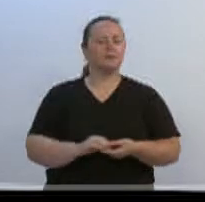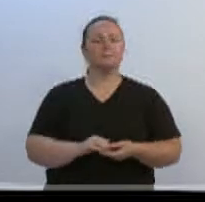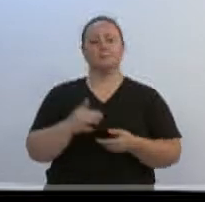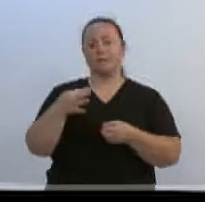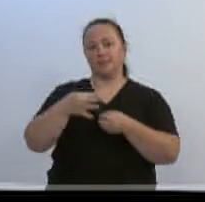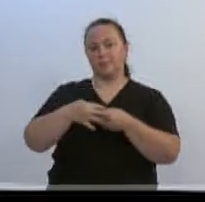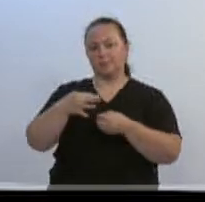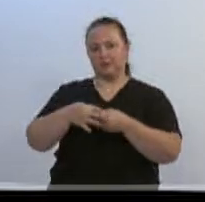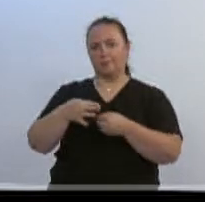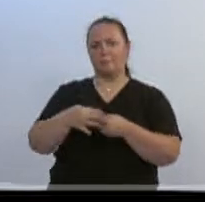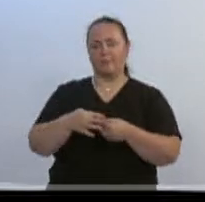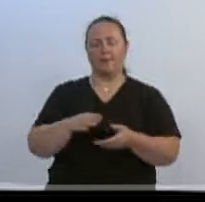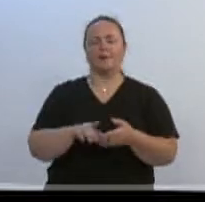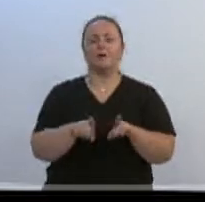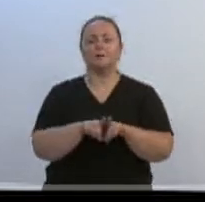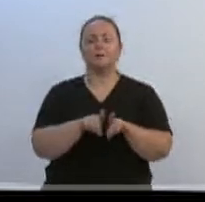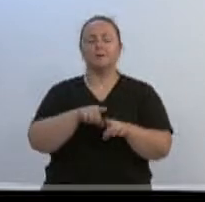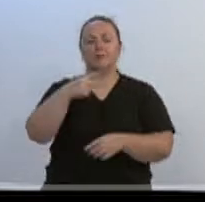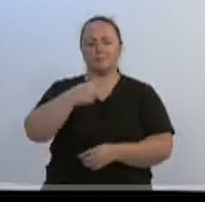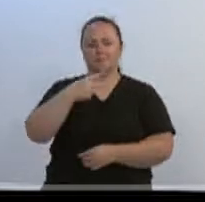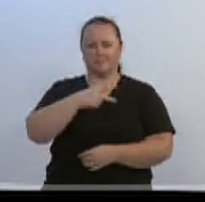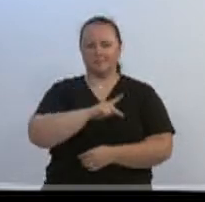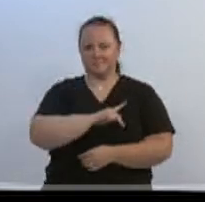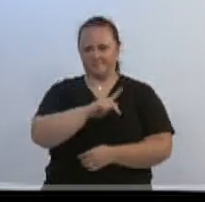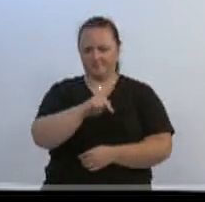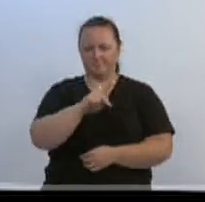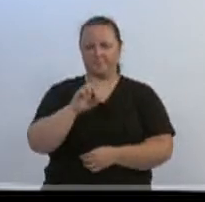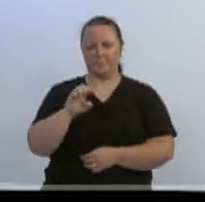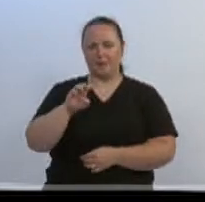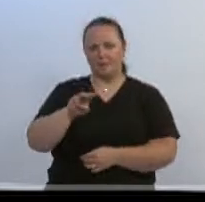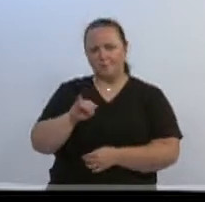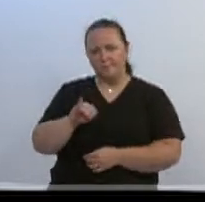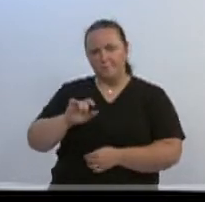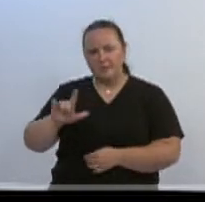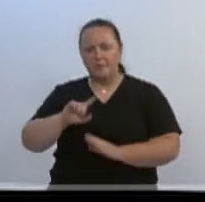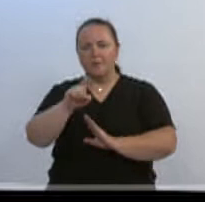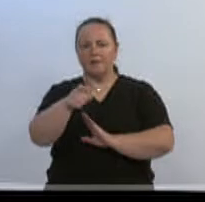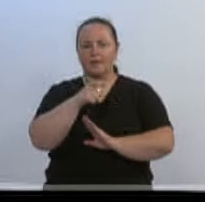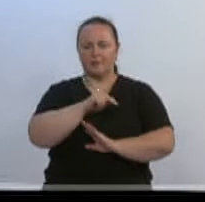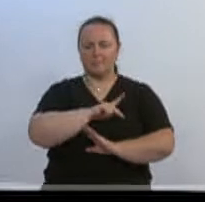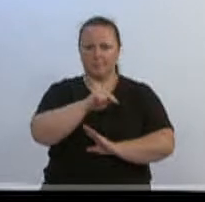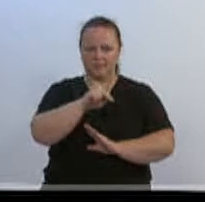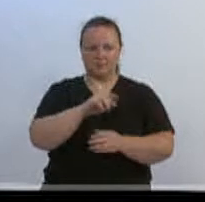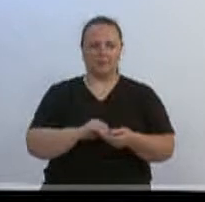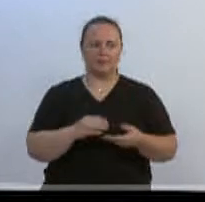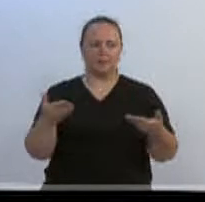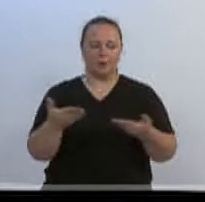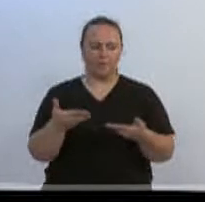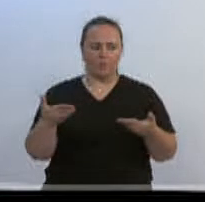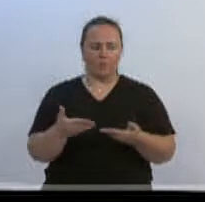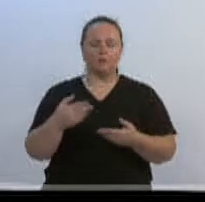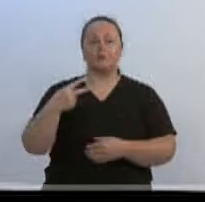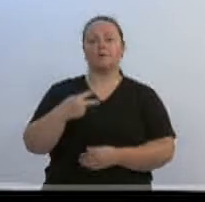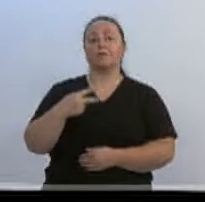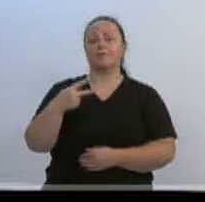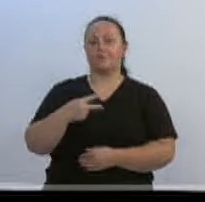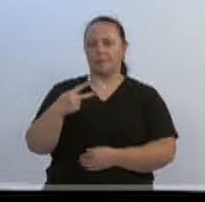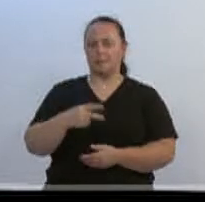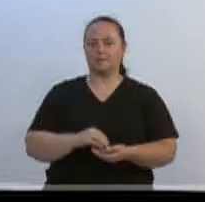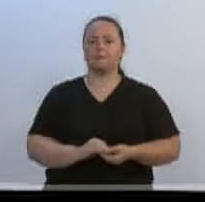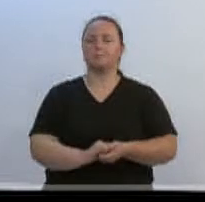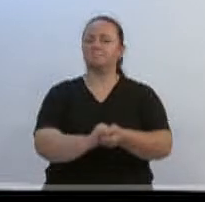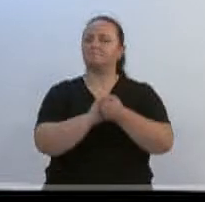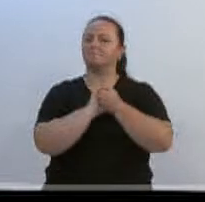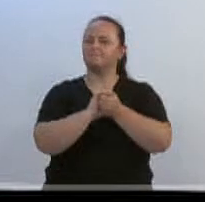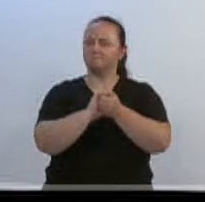park hotel e meu vice presidente emil chartouni neto que foi o ex presidente e atual agora vice-presidente os nossos cumprimentos